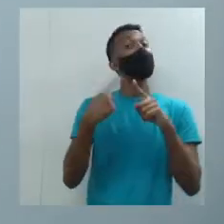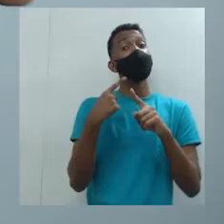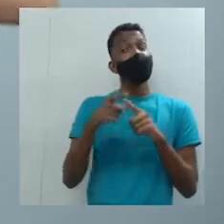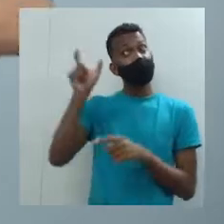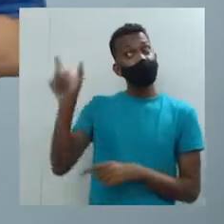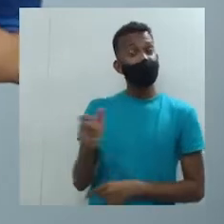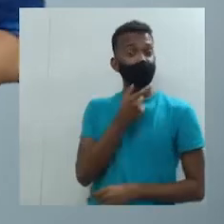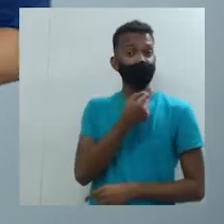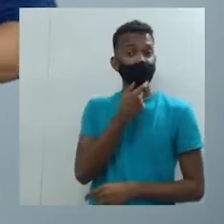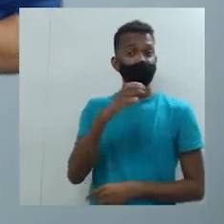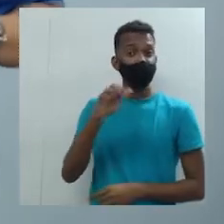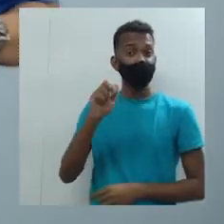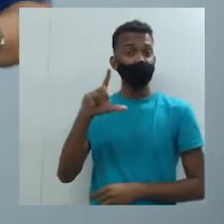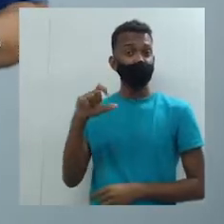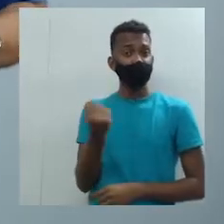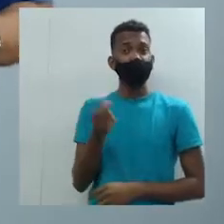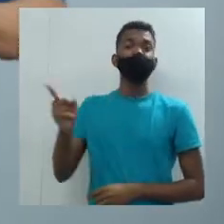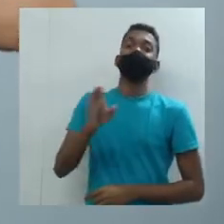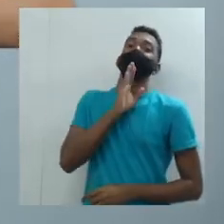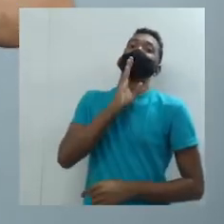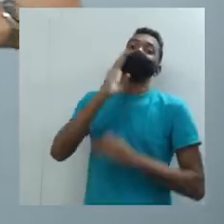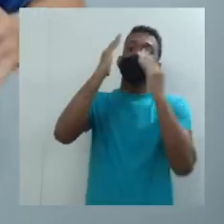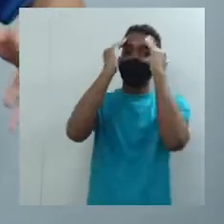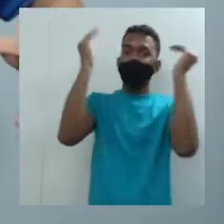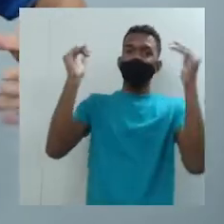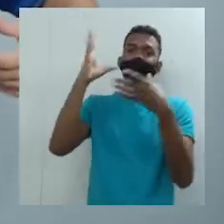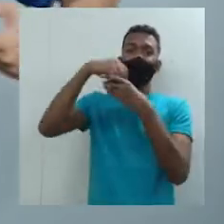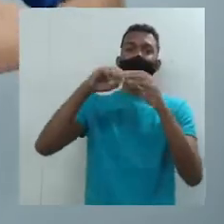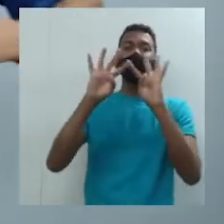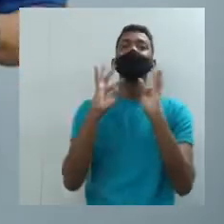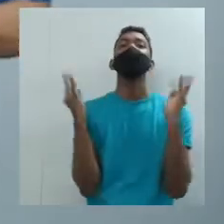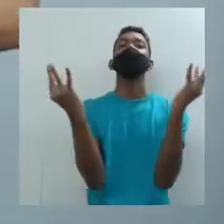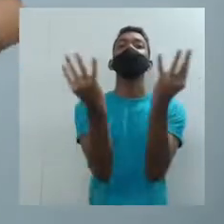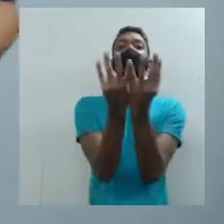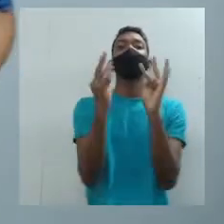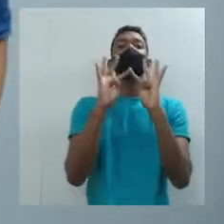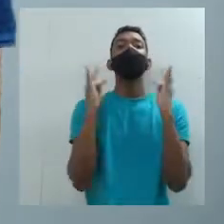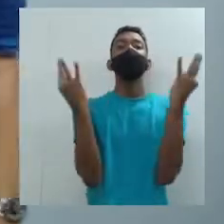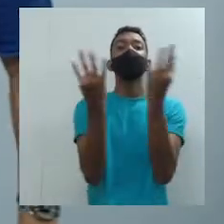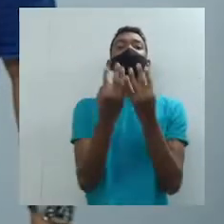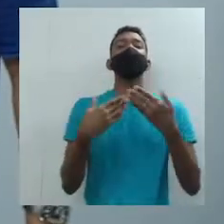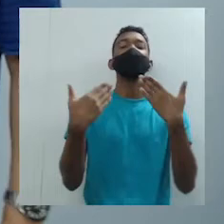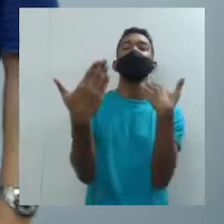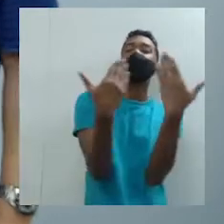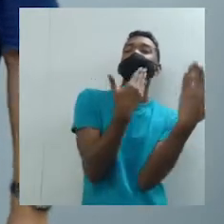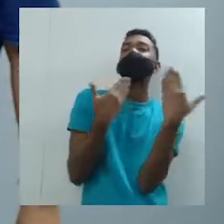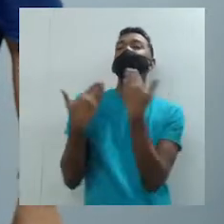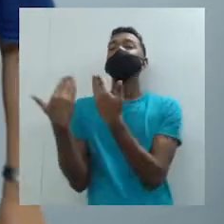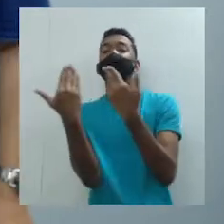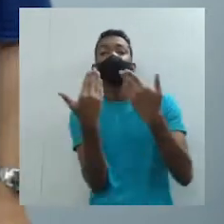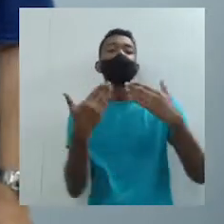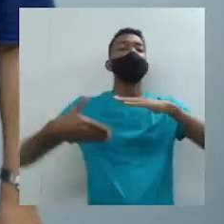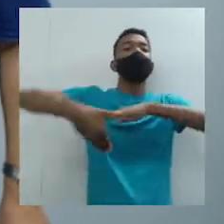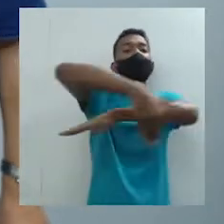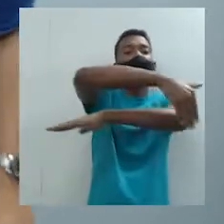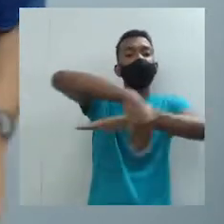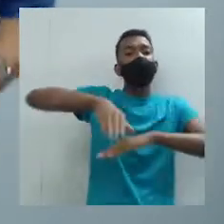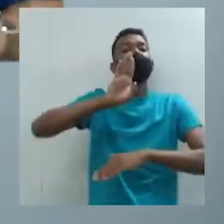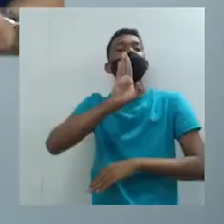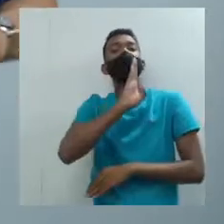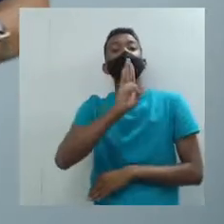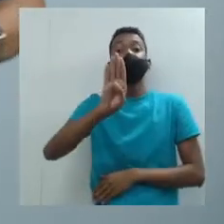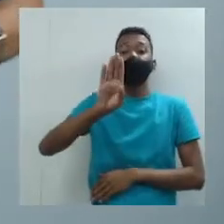Filho, certo? Ele era muito conhecido nas rodas, né? Isso, das rodas boêmias, exatamente, professor. Agora lembrar que a